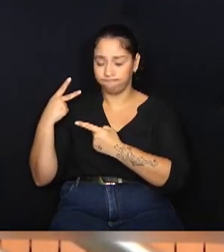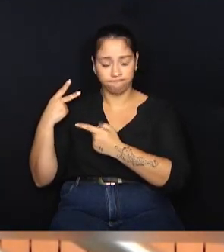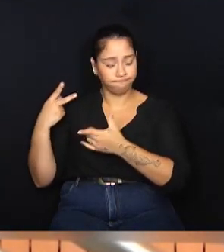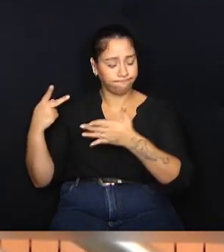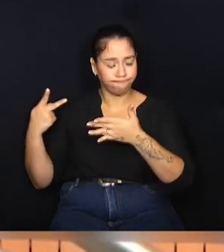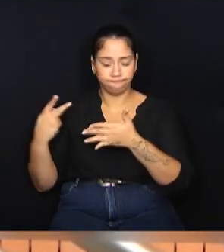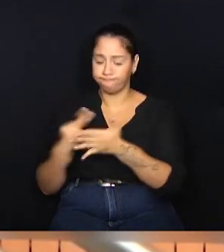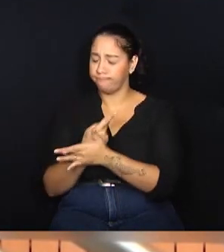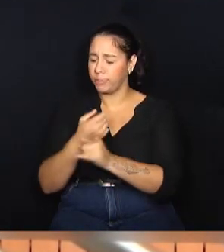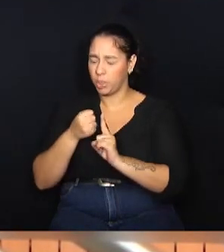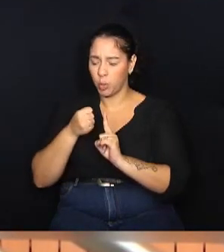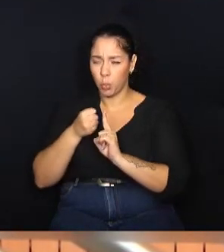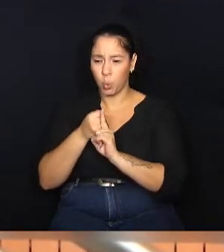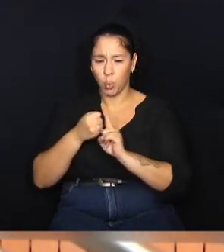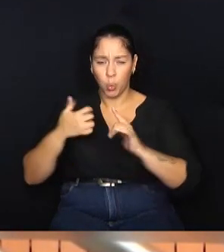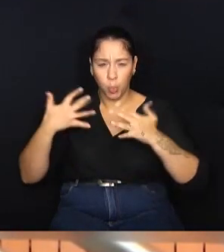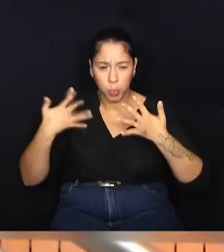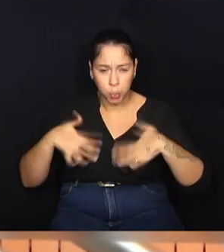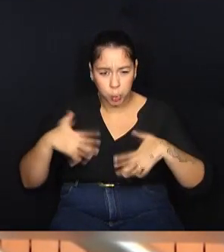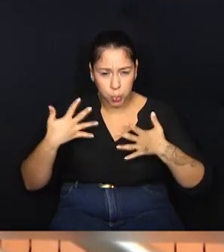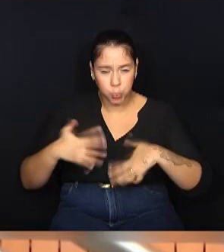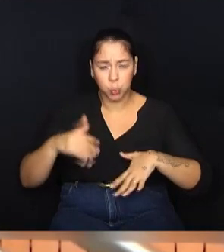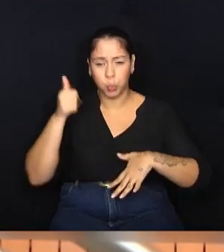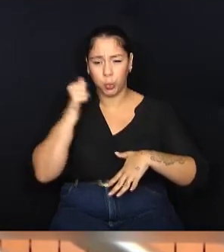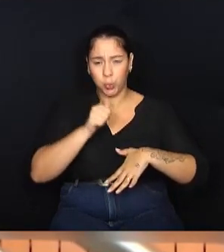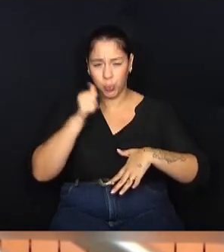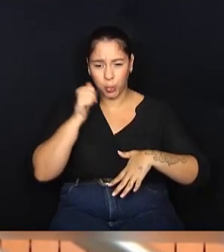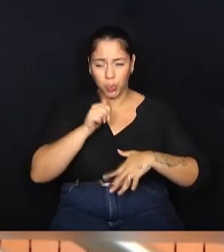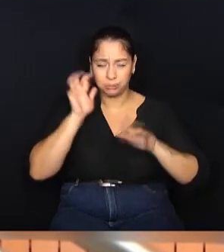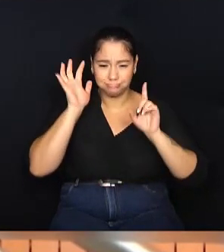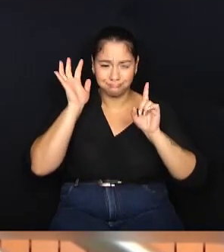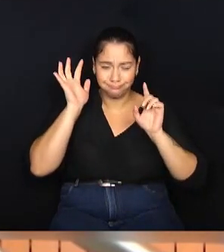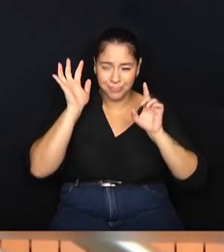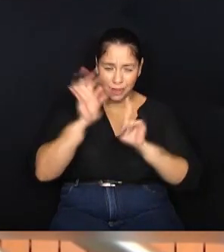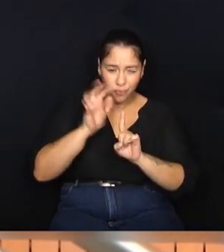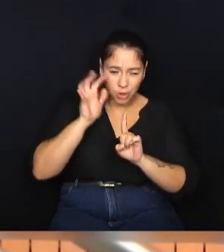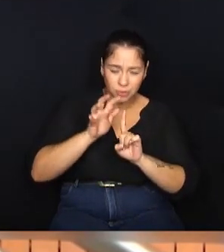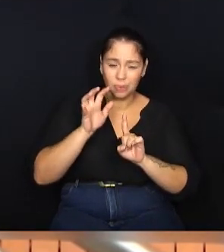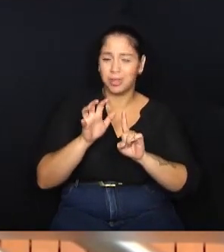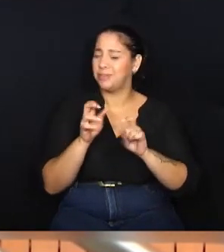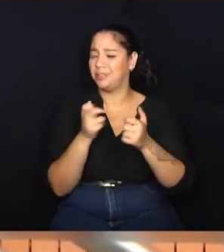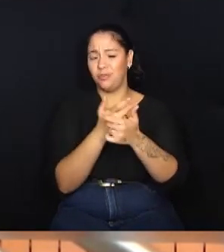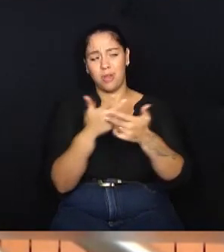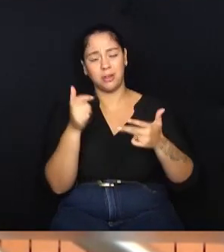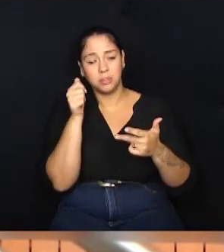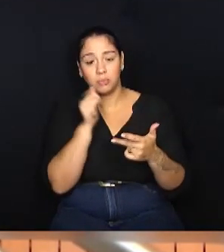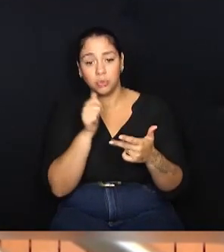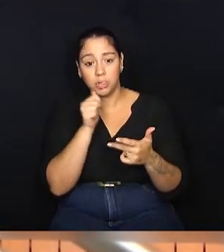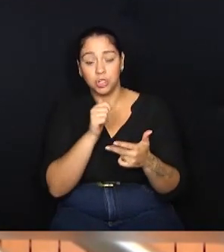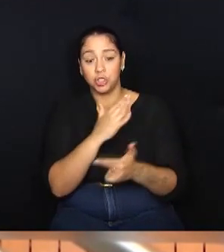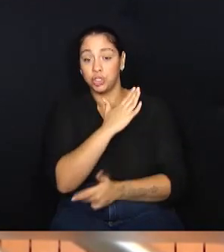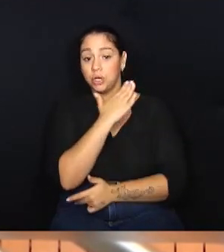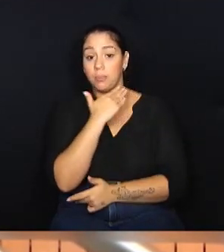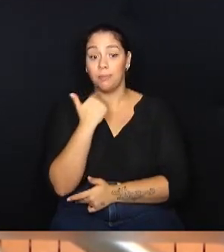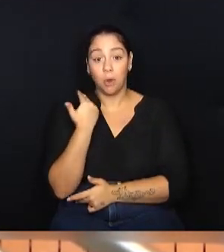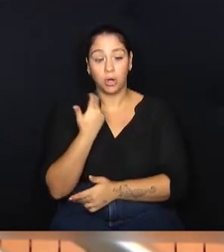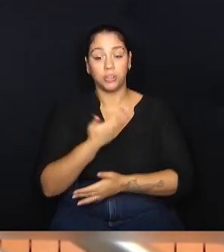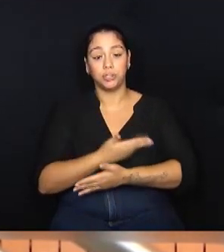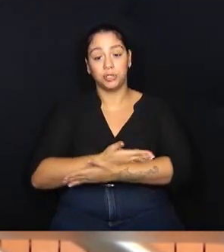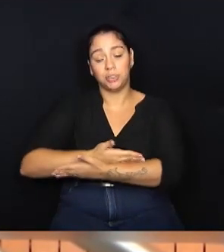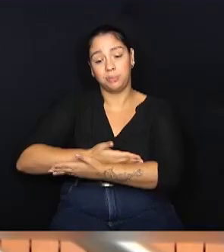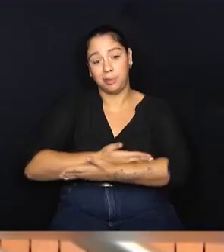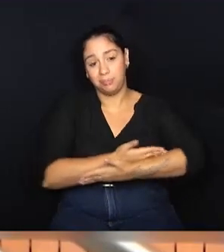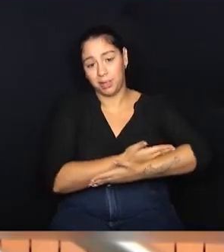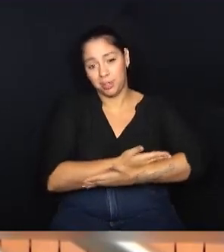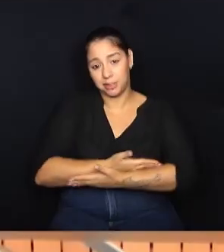impactaram muito a vida de muitas mulheres, de muitas famílias e das mulheres, com a morte de alguns bebês e também com a